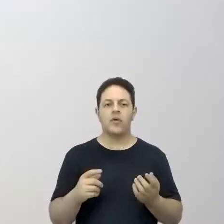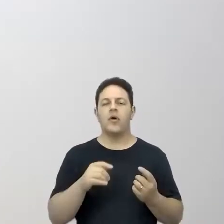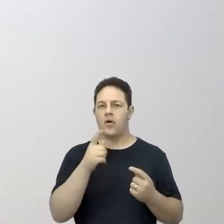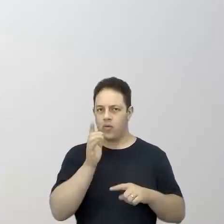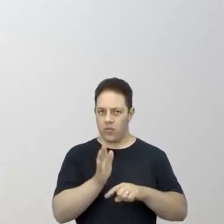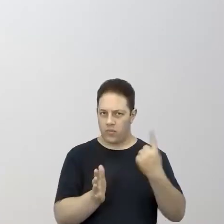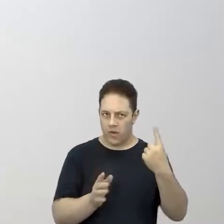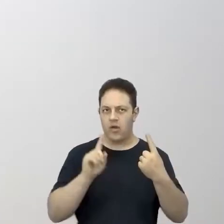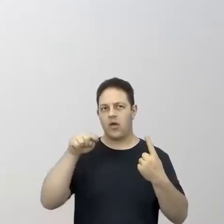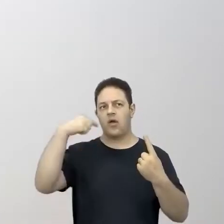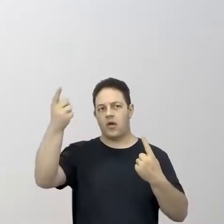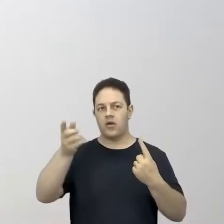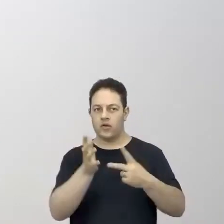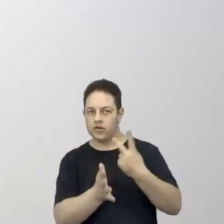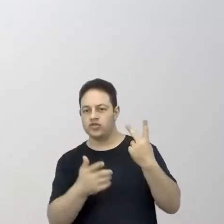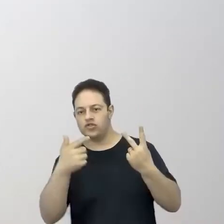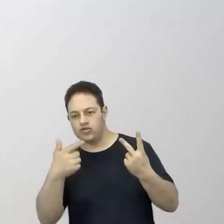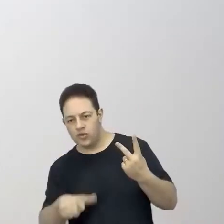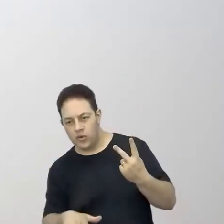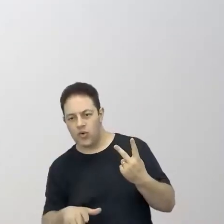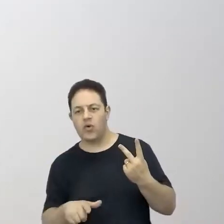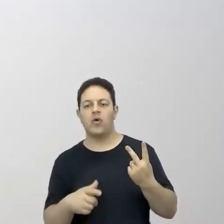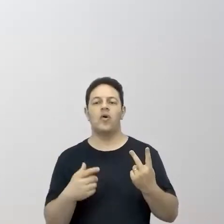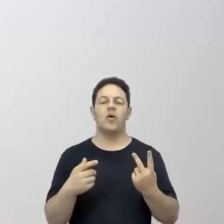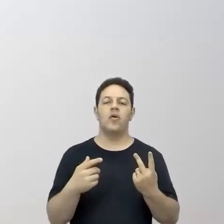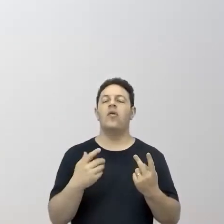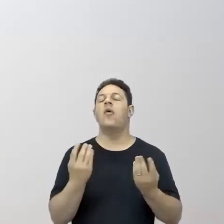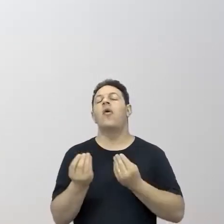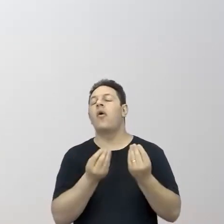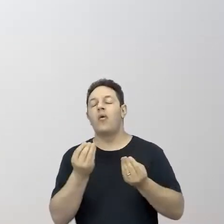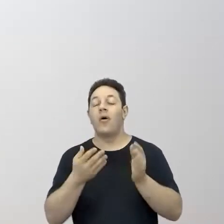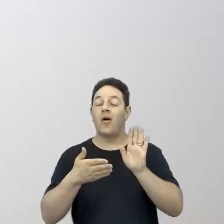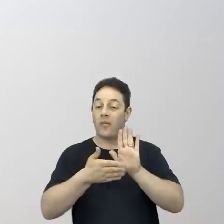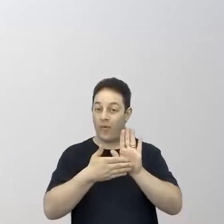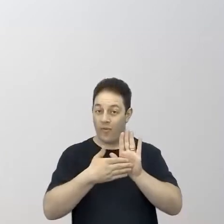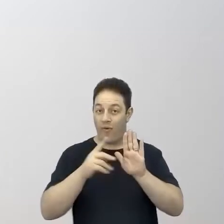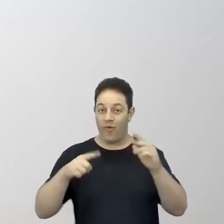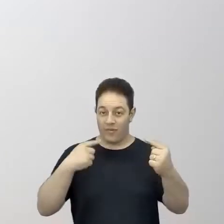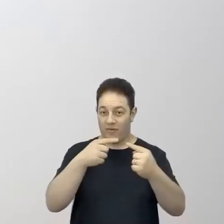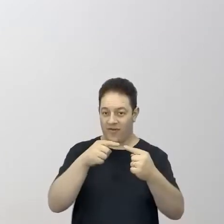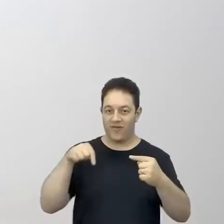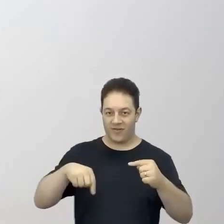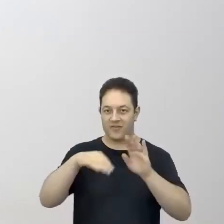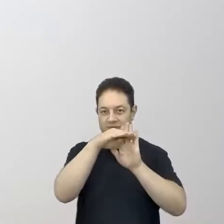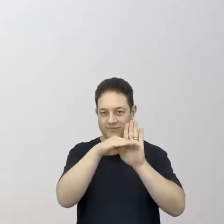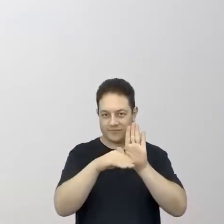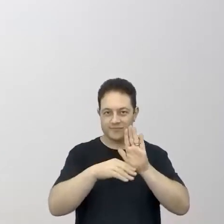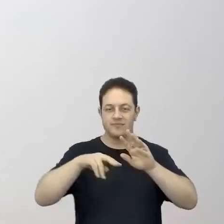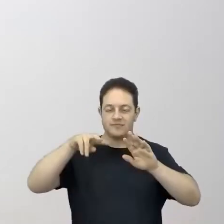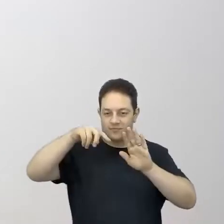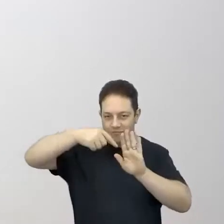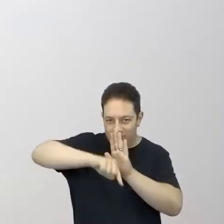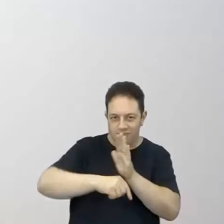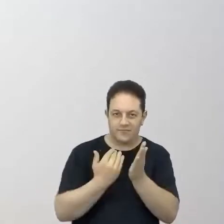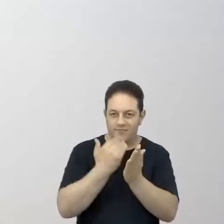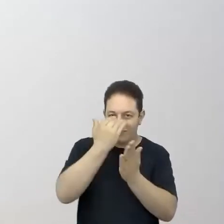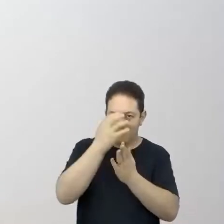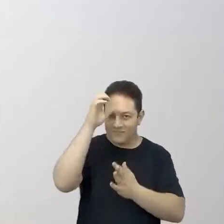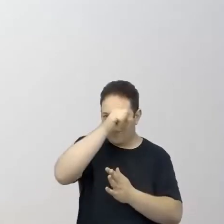que todos se apresentem. A proposta desse itinerário, desse aprofundamento,